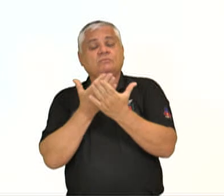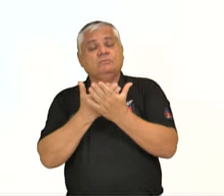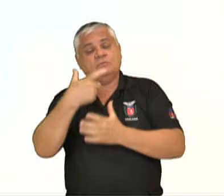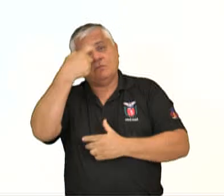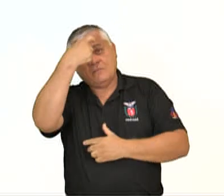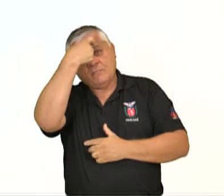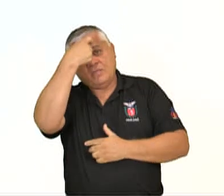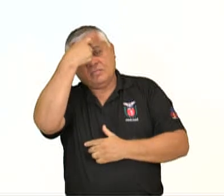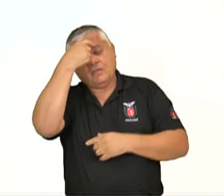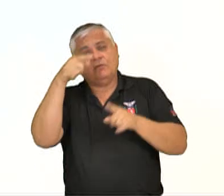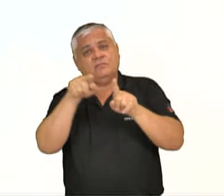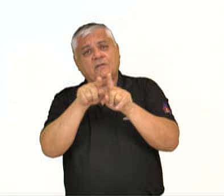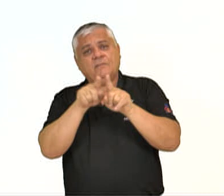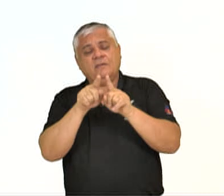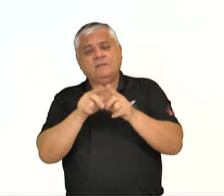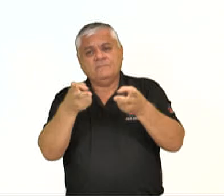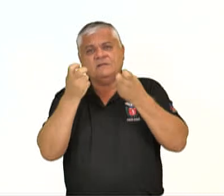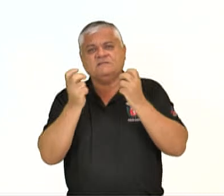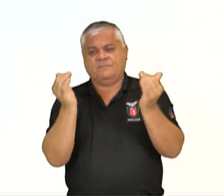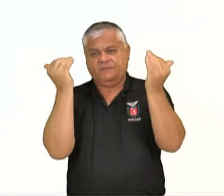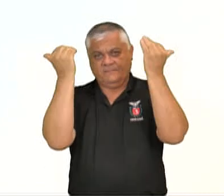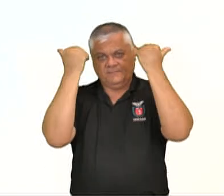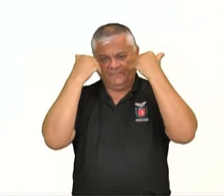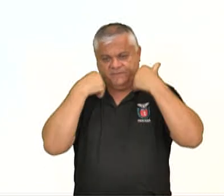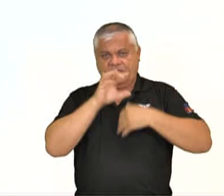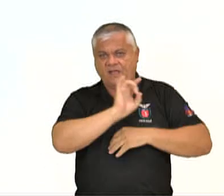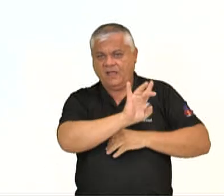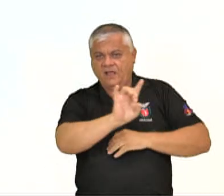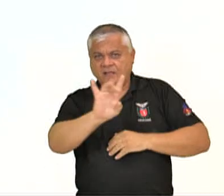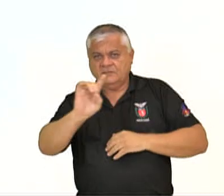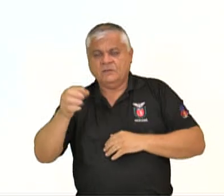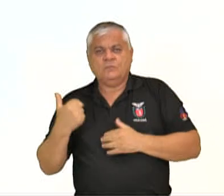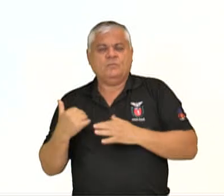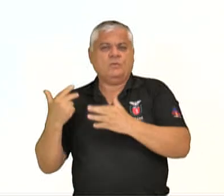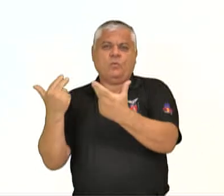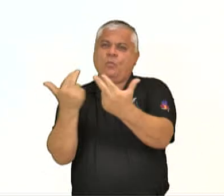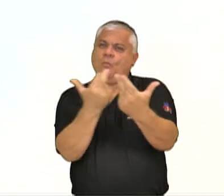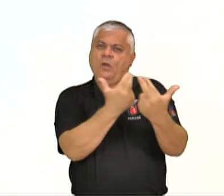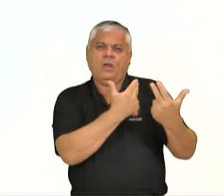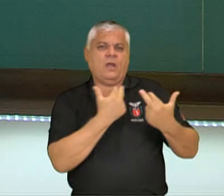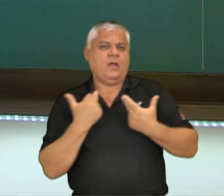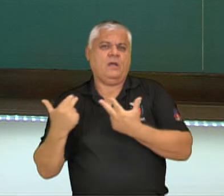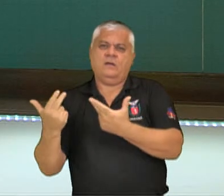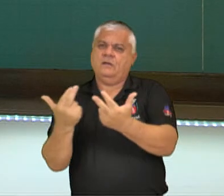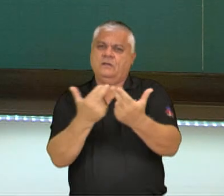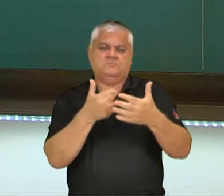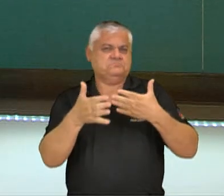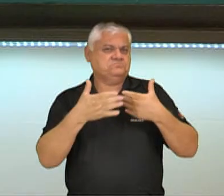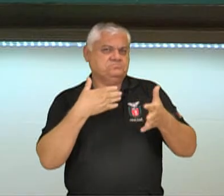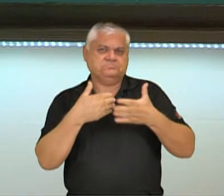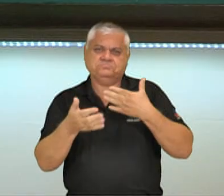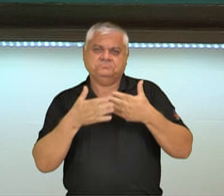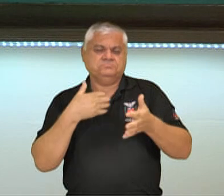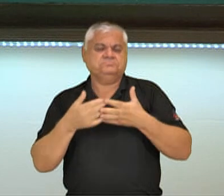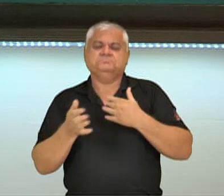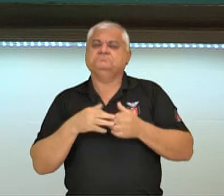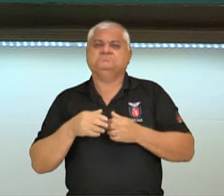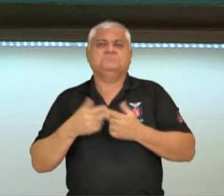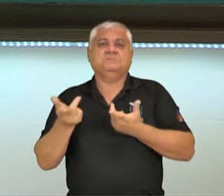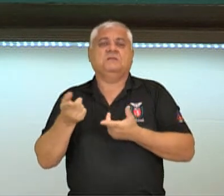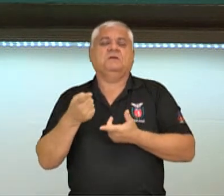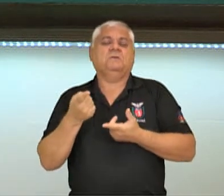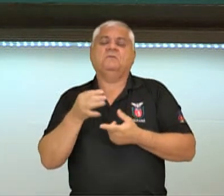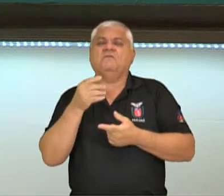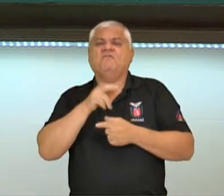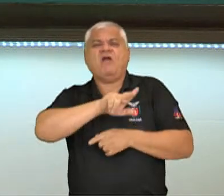percepções subjetivas no corpo e elas são basicamente as mesmas para todo mundo. Ou seja, mesmo isso foi